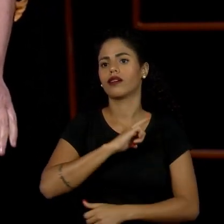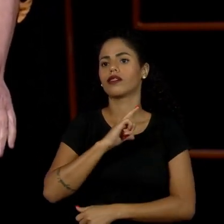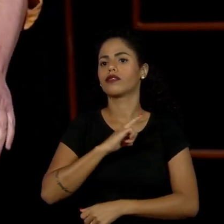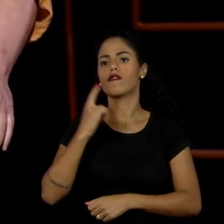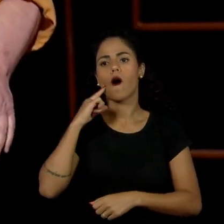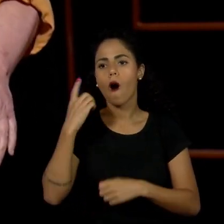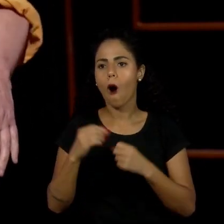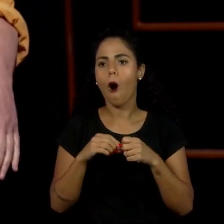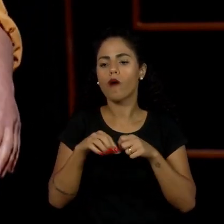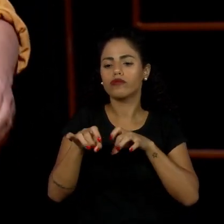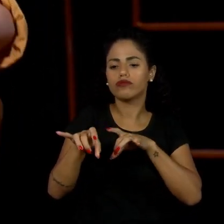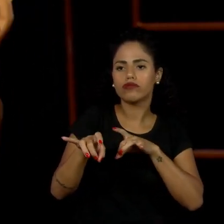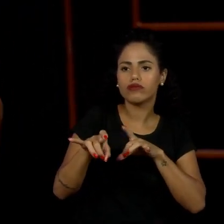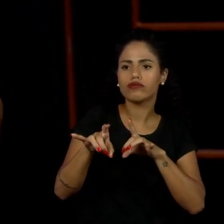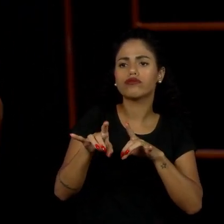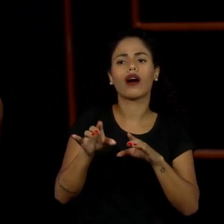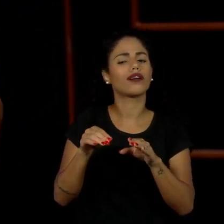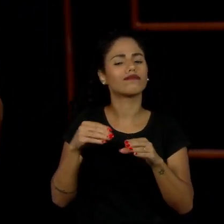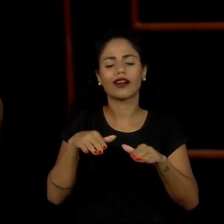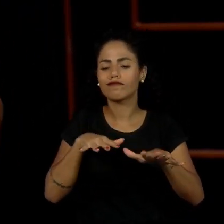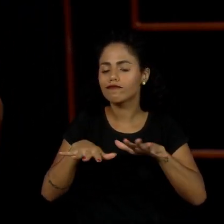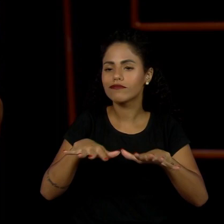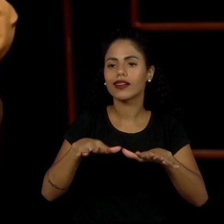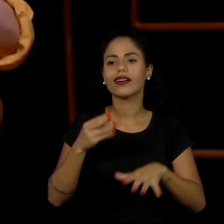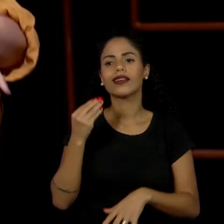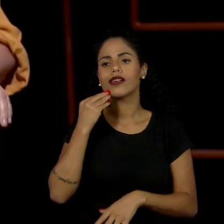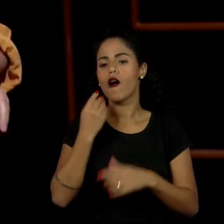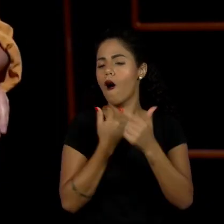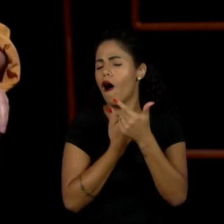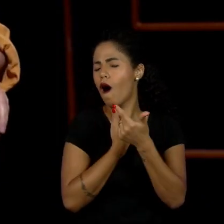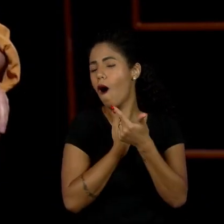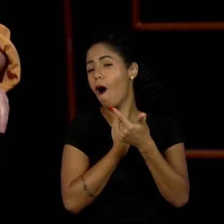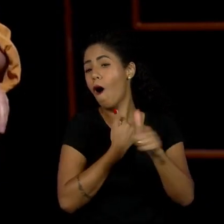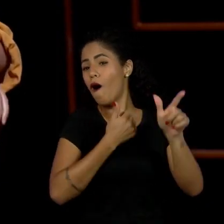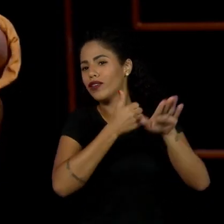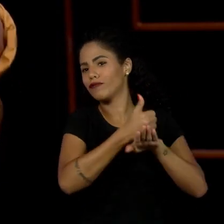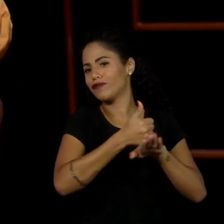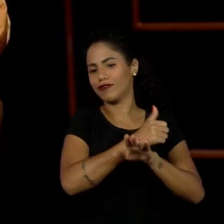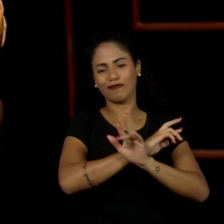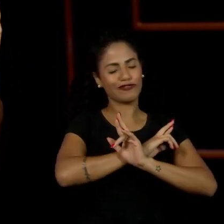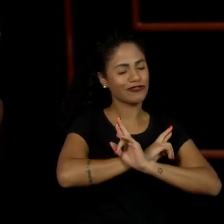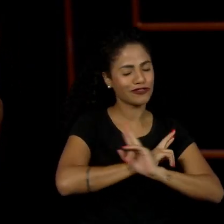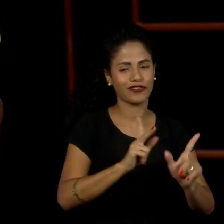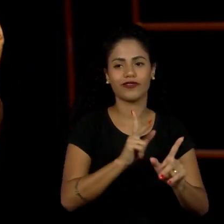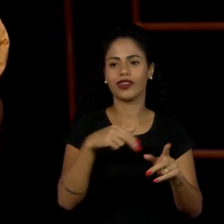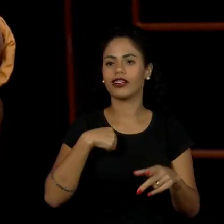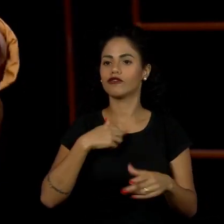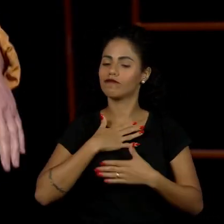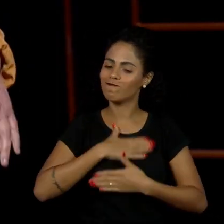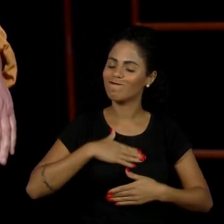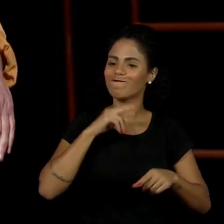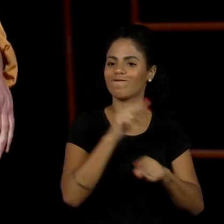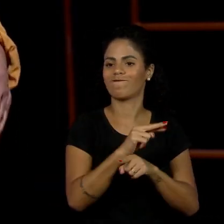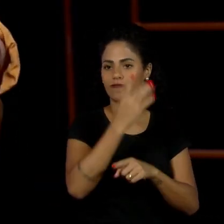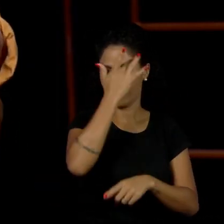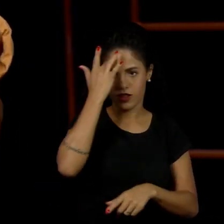coordenação motora, enfim, engrenei em outro esquema e tinha prazer em cuidar das